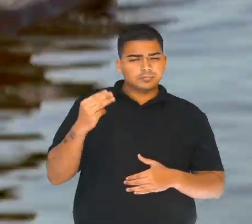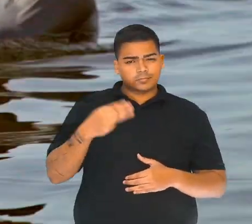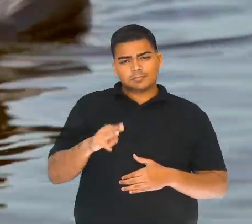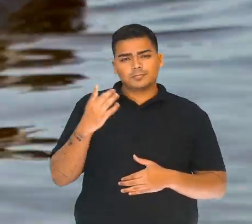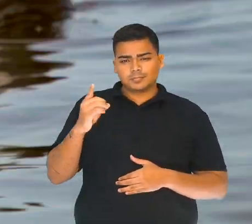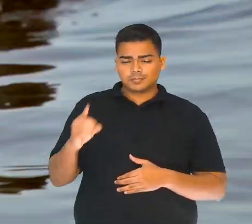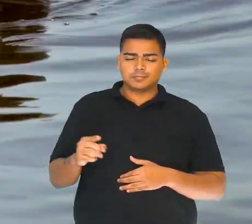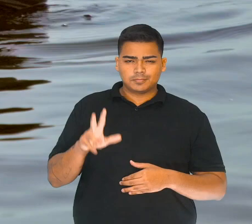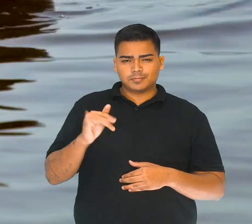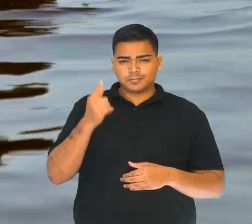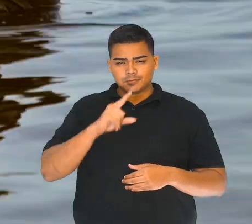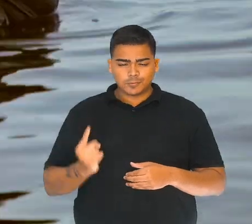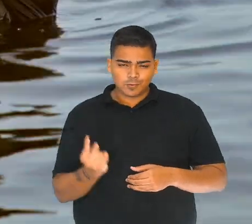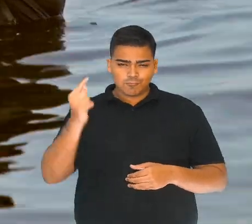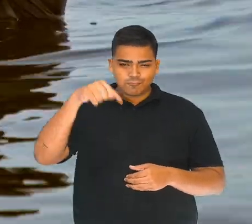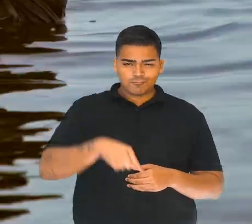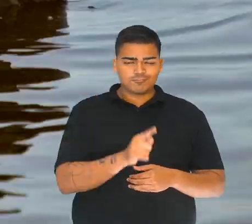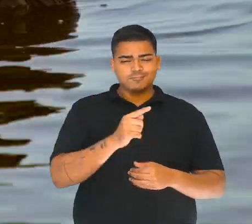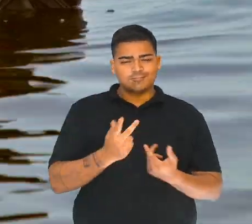milhões, vai ser o botocórnio.